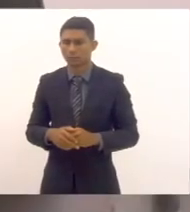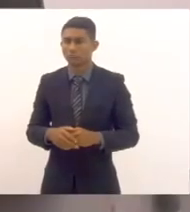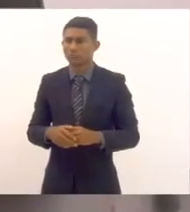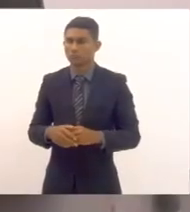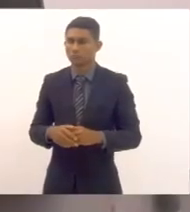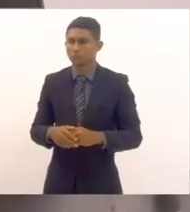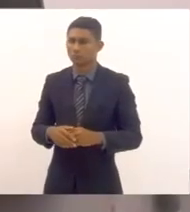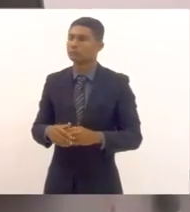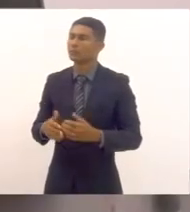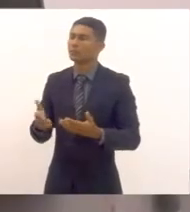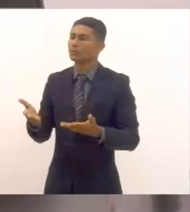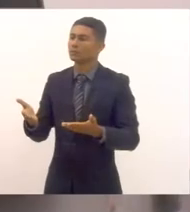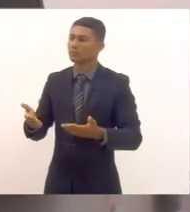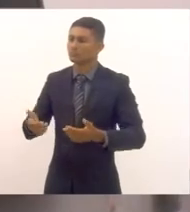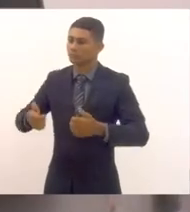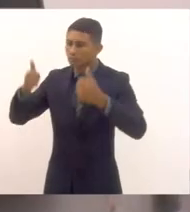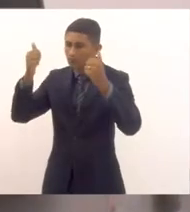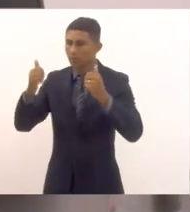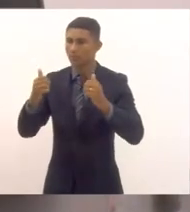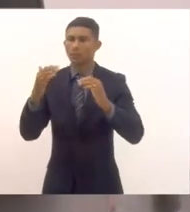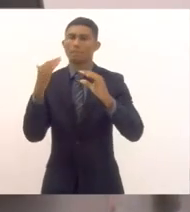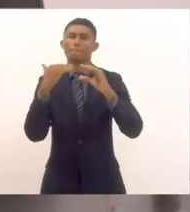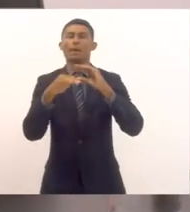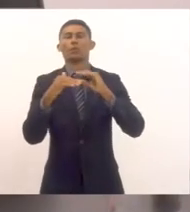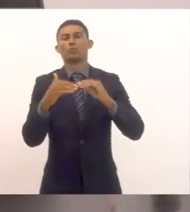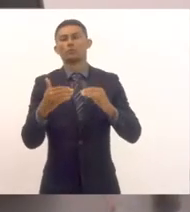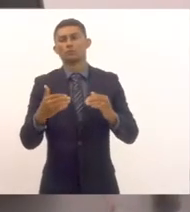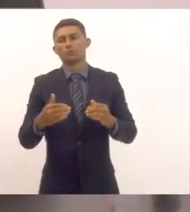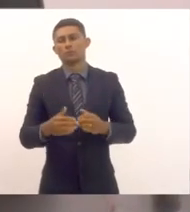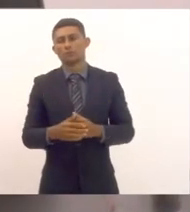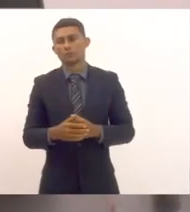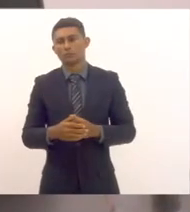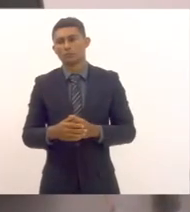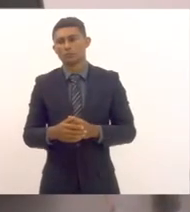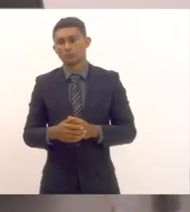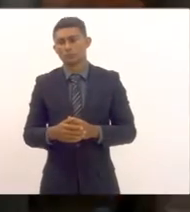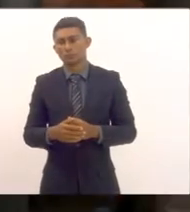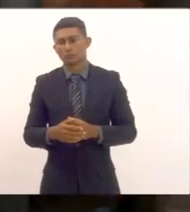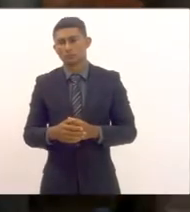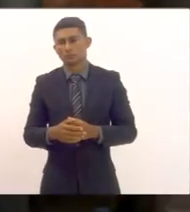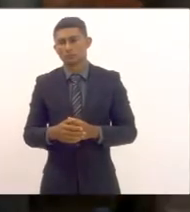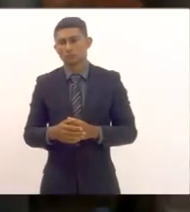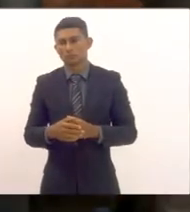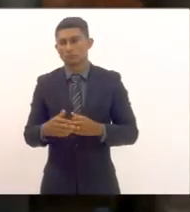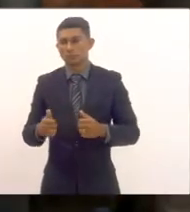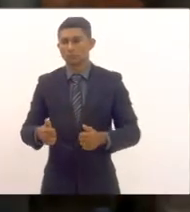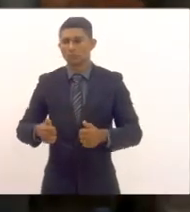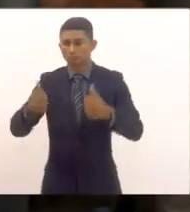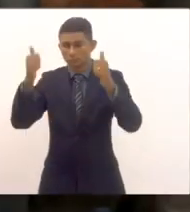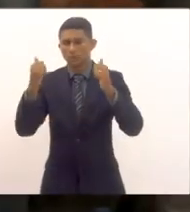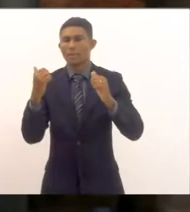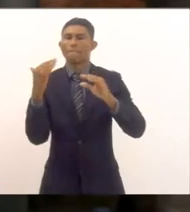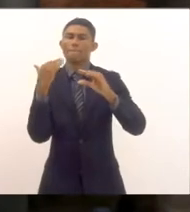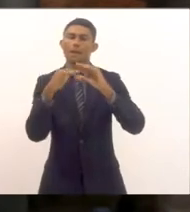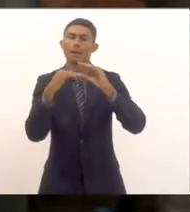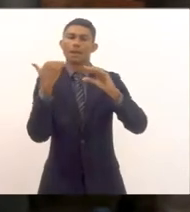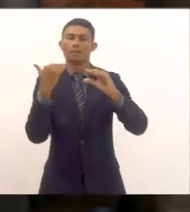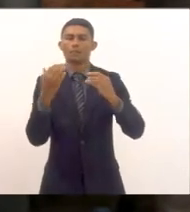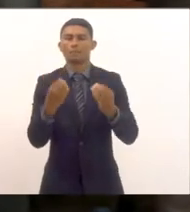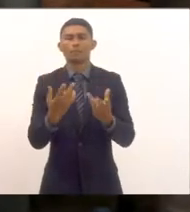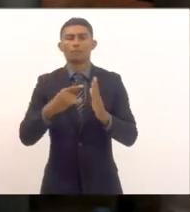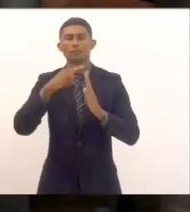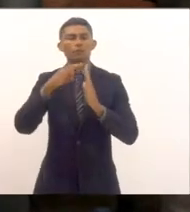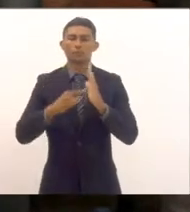encaminhar formalmente a senhora quiser consultar eu posso não é melhor você corrente normalmente que funciona como